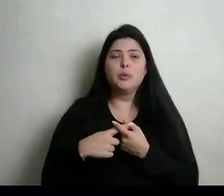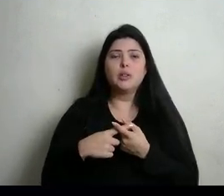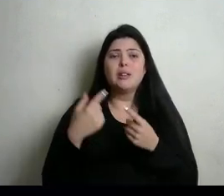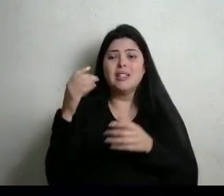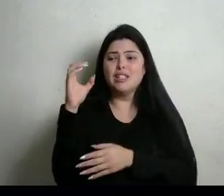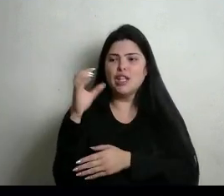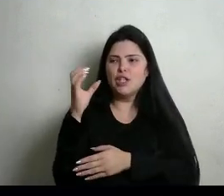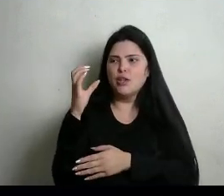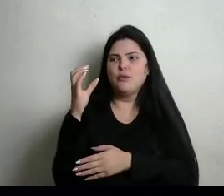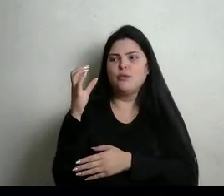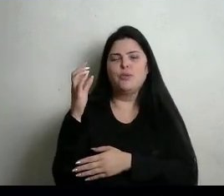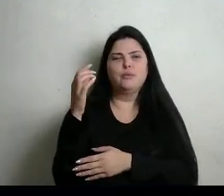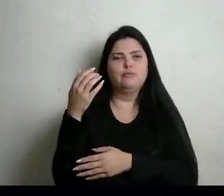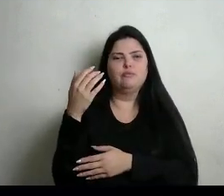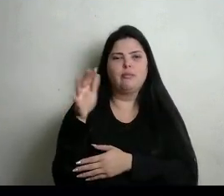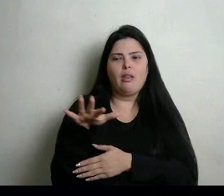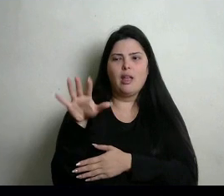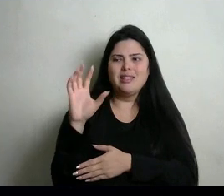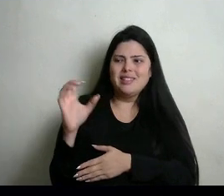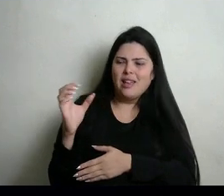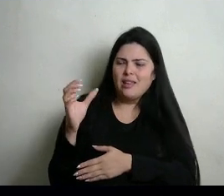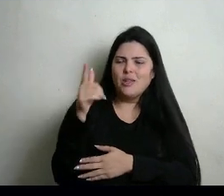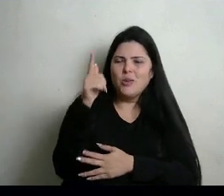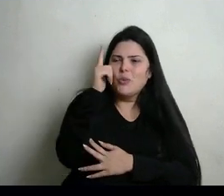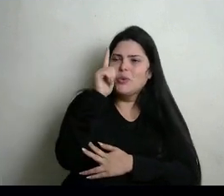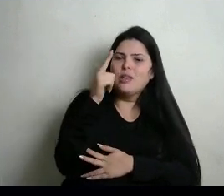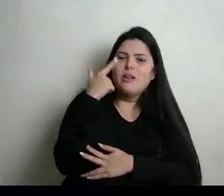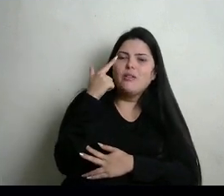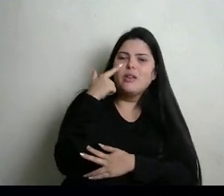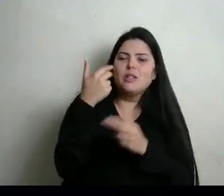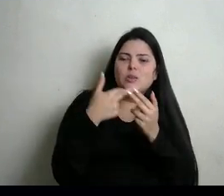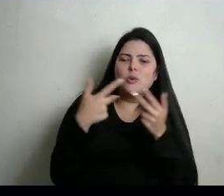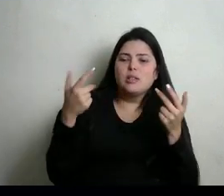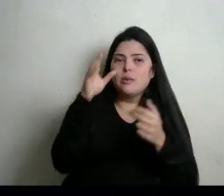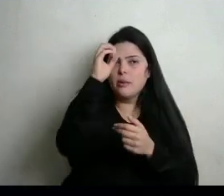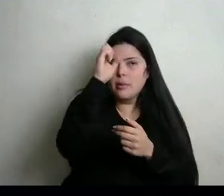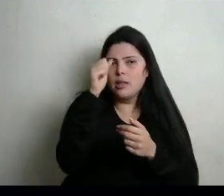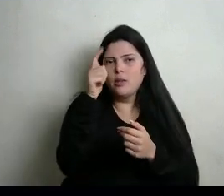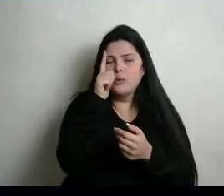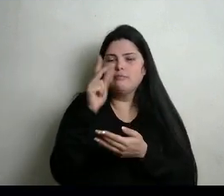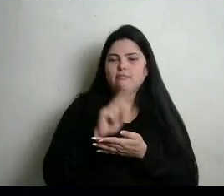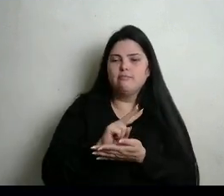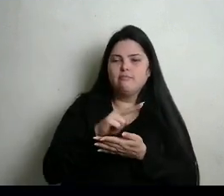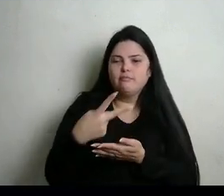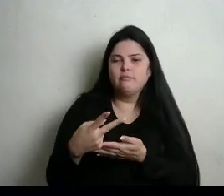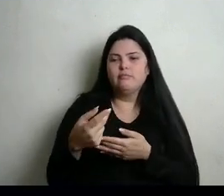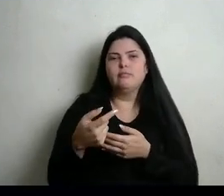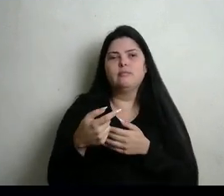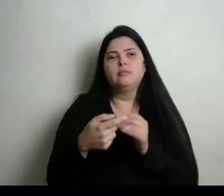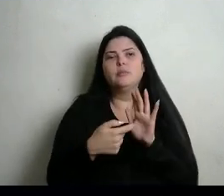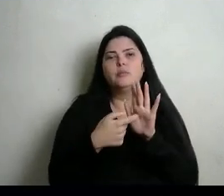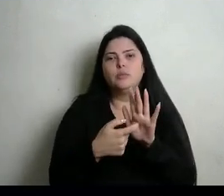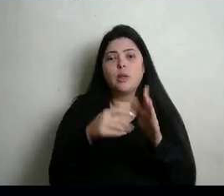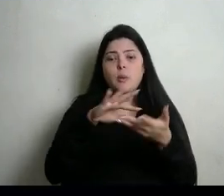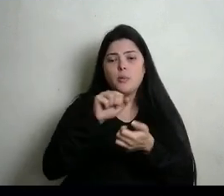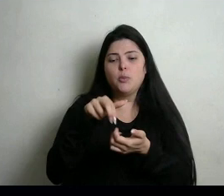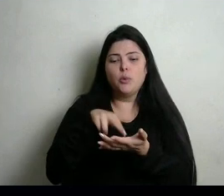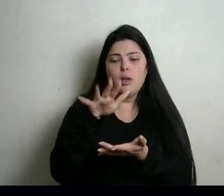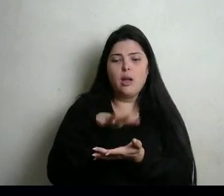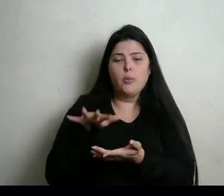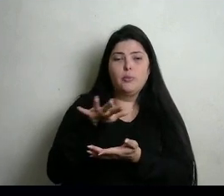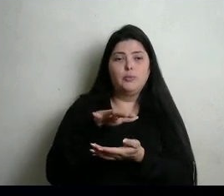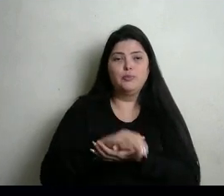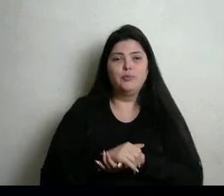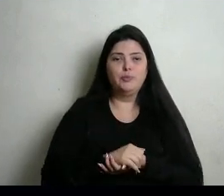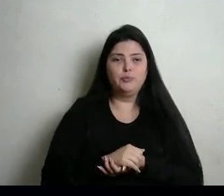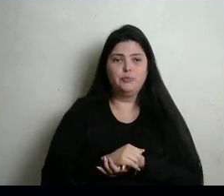conseguia pegar as coisas que eu estava aprendendo e transportar aquilo ali para o mundo real.